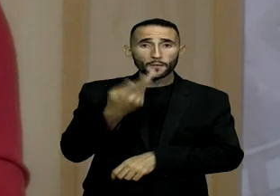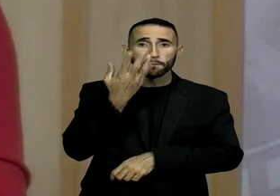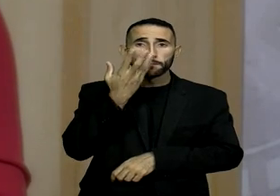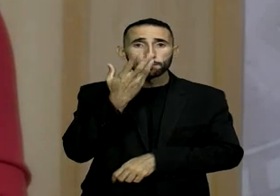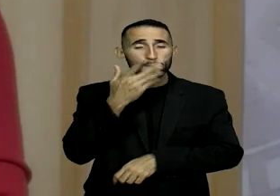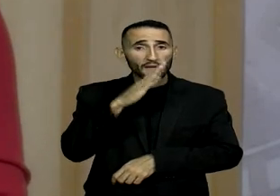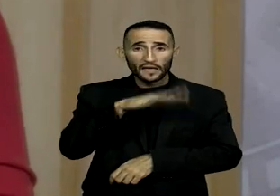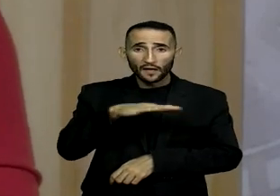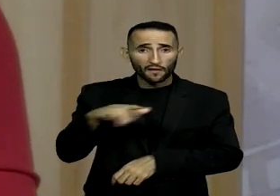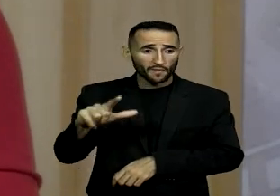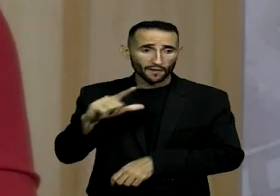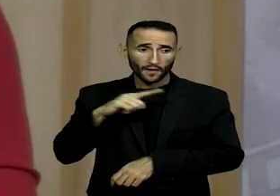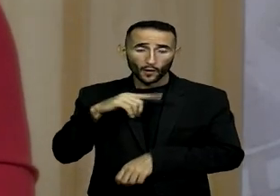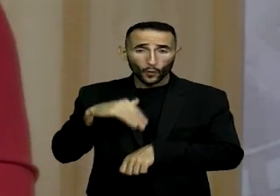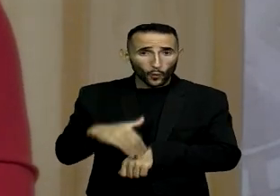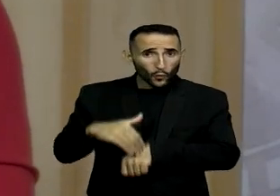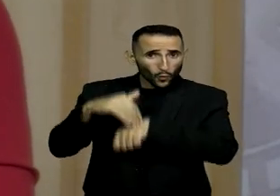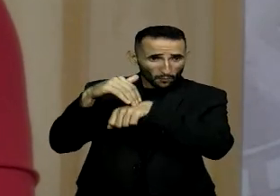tem culpa.